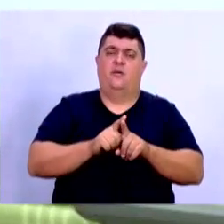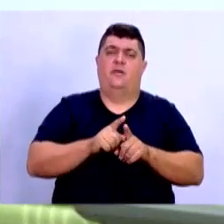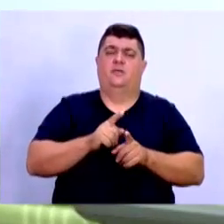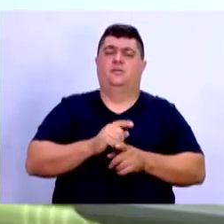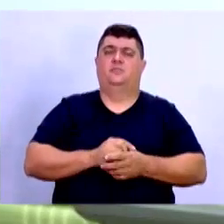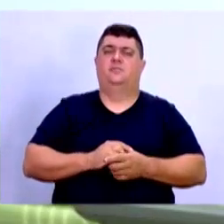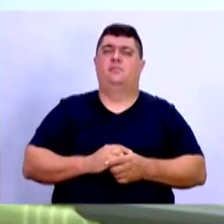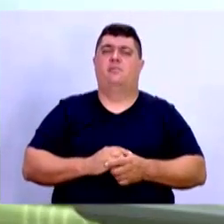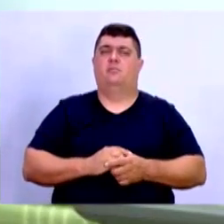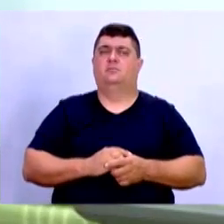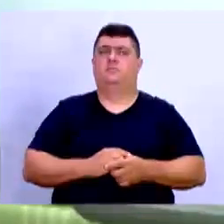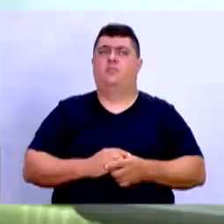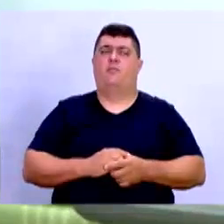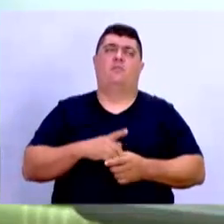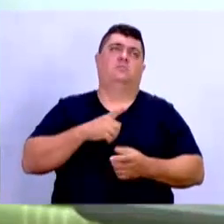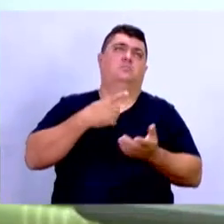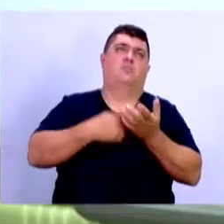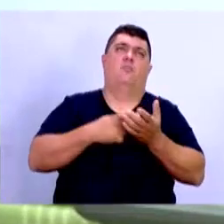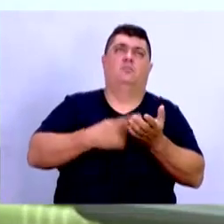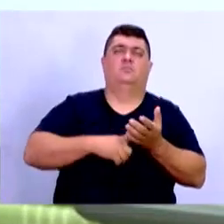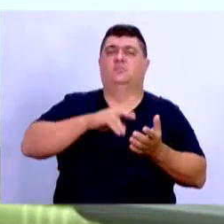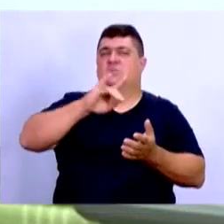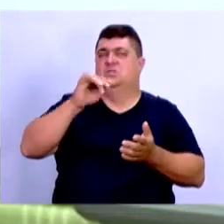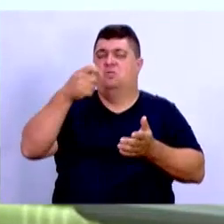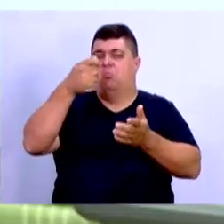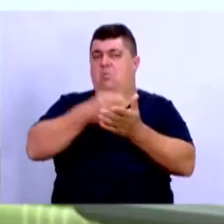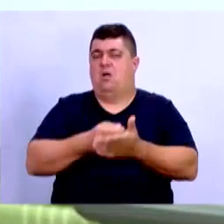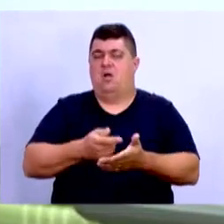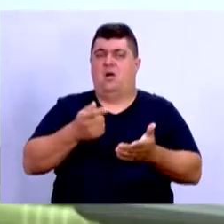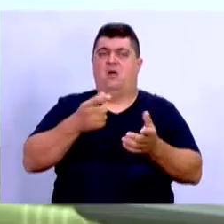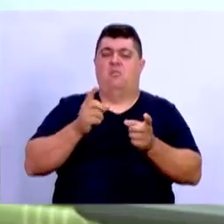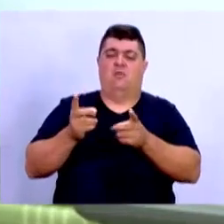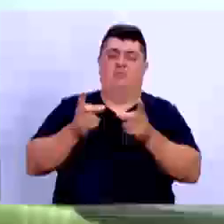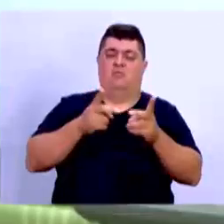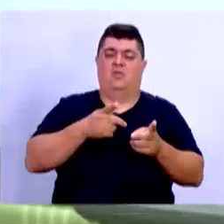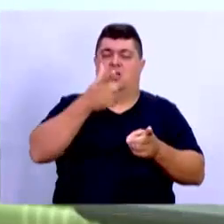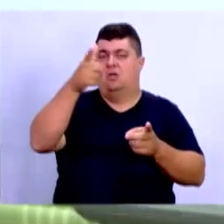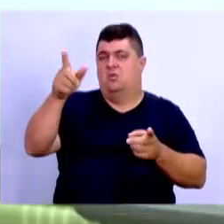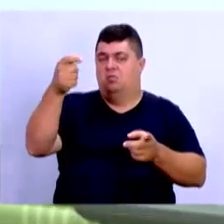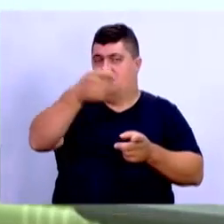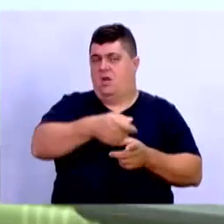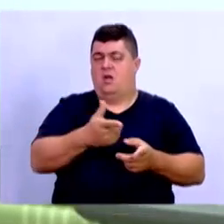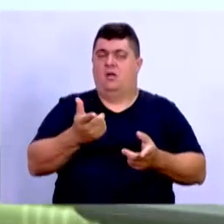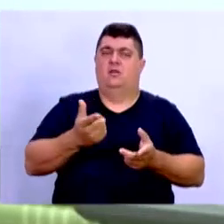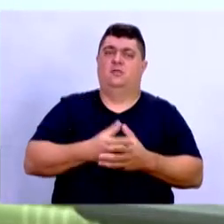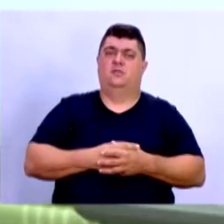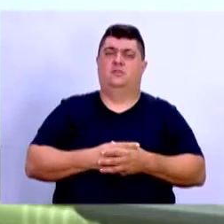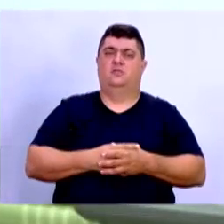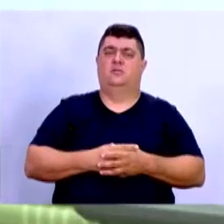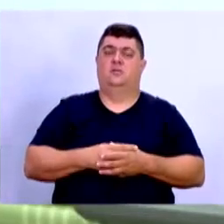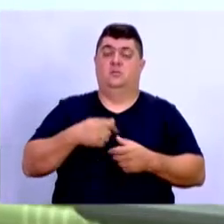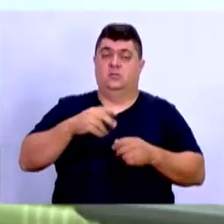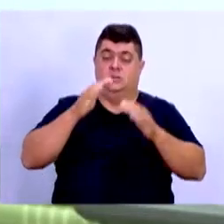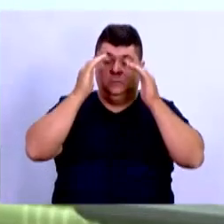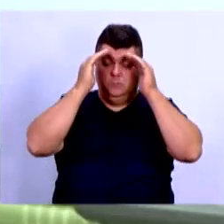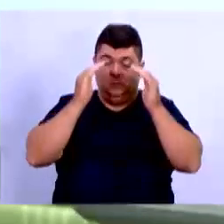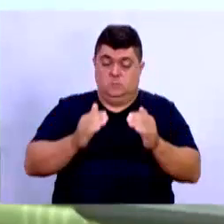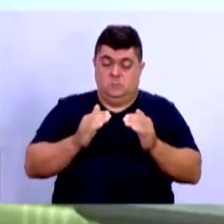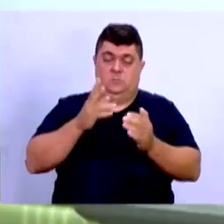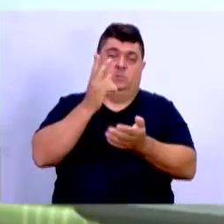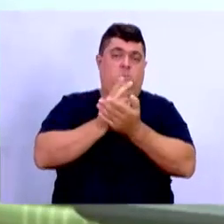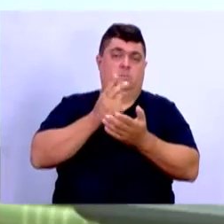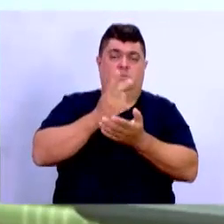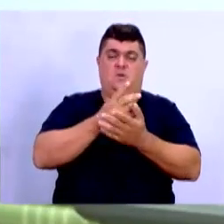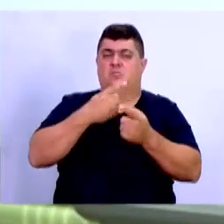De repente tem lá um acordo para pagar tal dia, uma venda para pagar outro dia e você está atento a isso. Porque